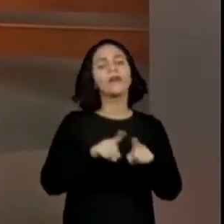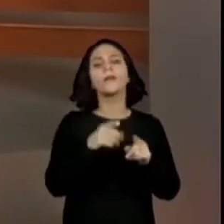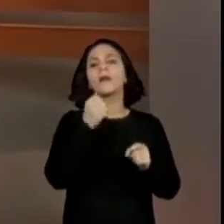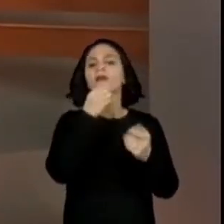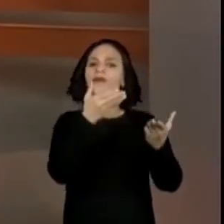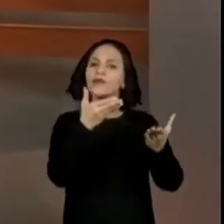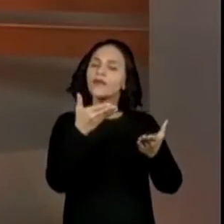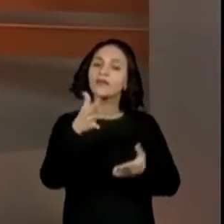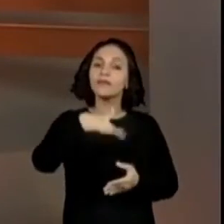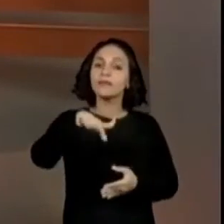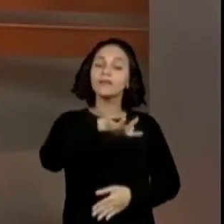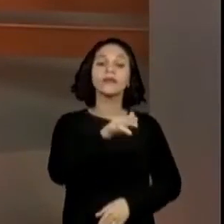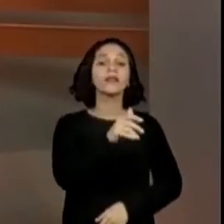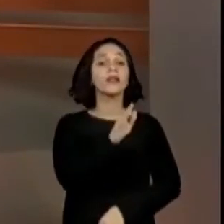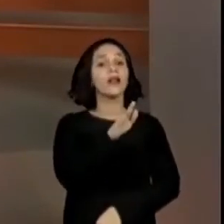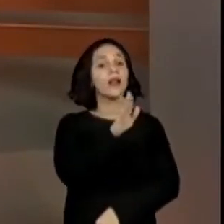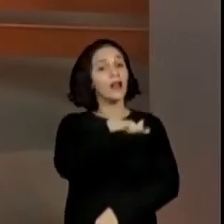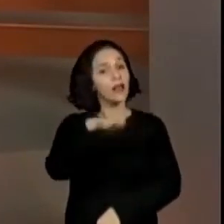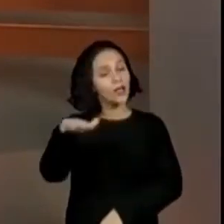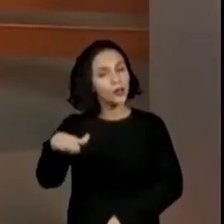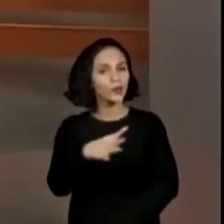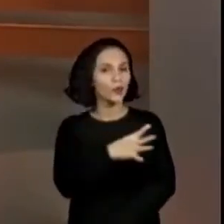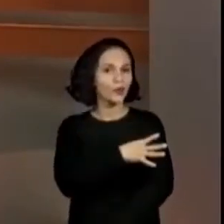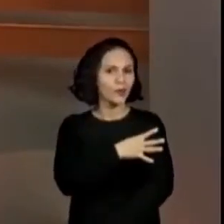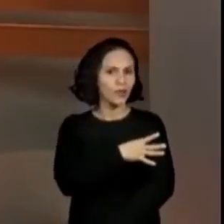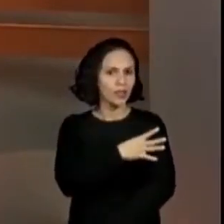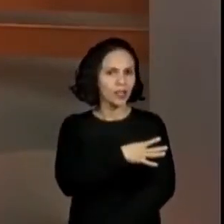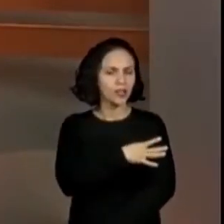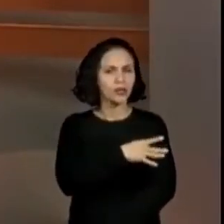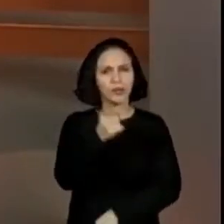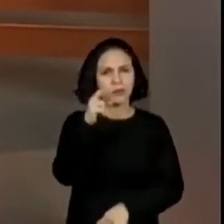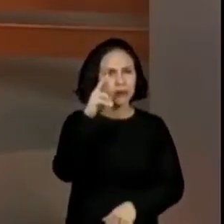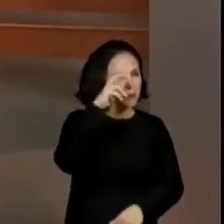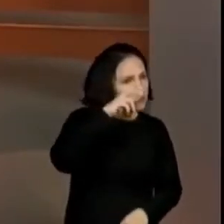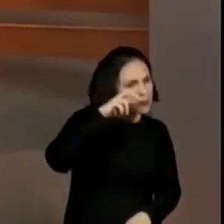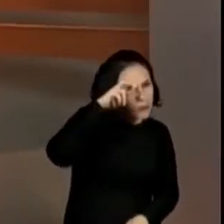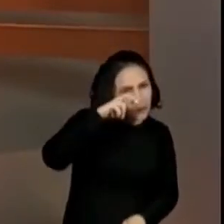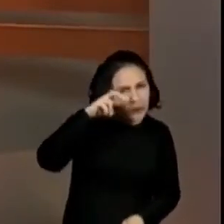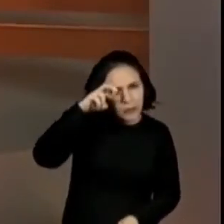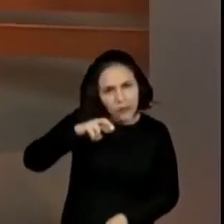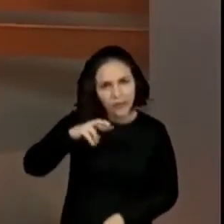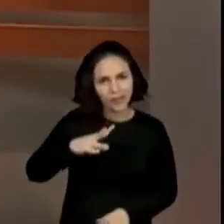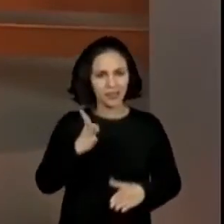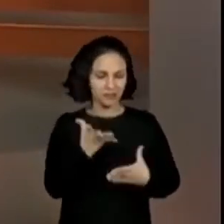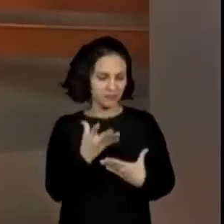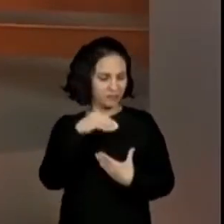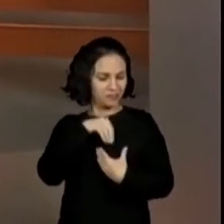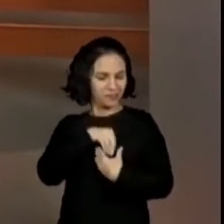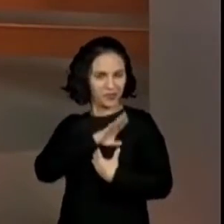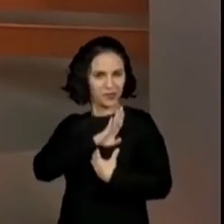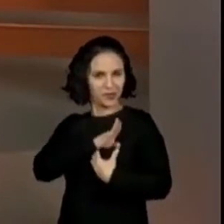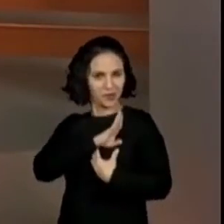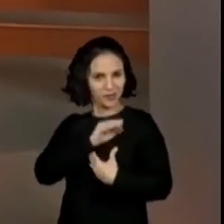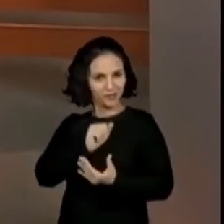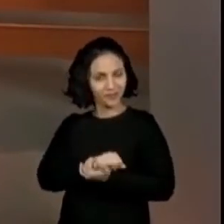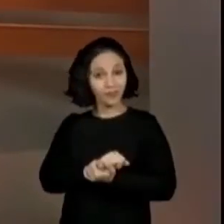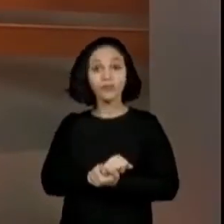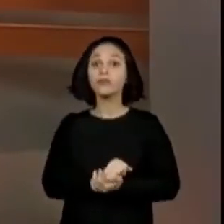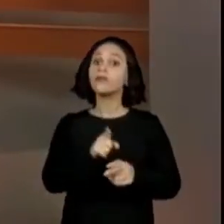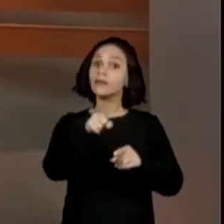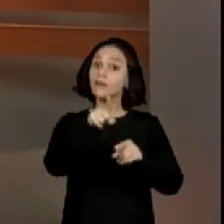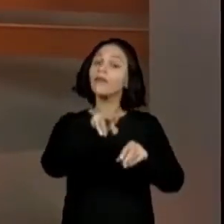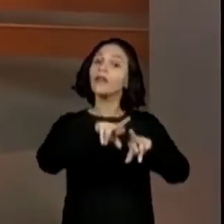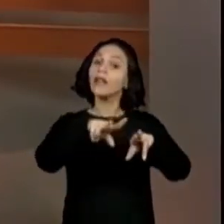boas-vindas a todos vocês alunos do quto ano super investigadores e que moram no meu coração estou recebendo já as